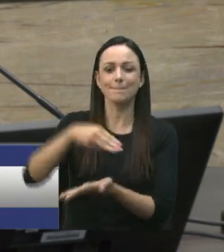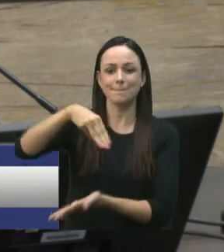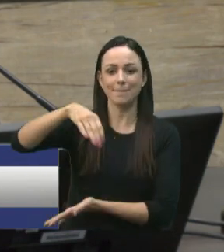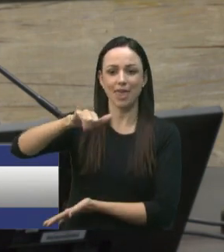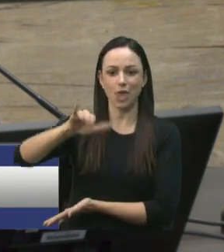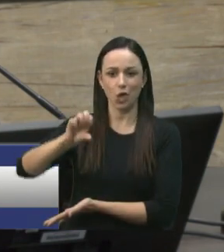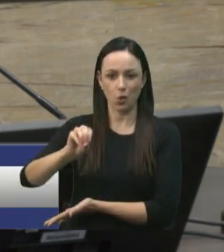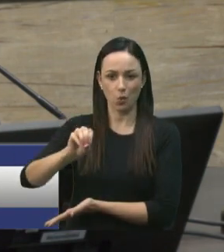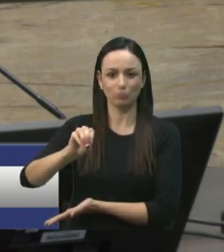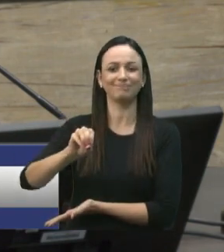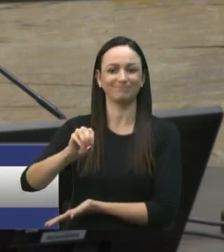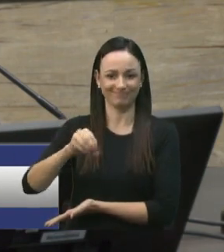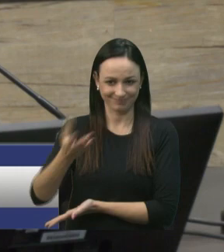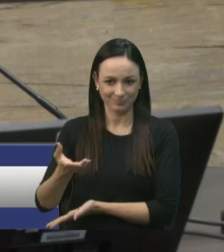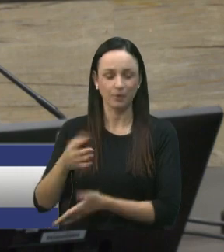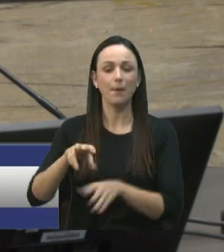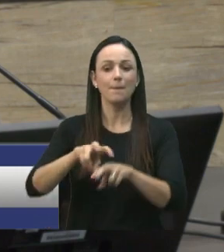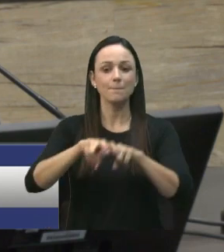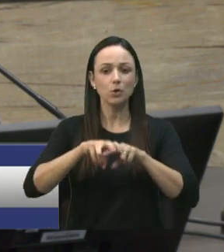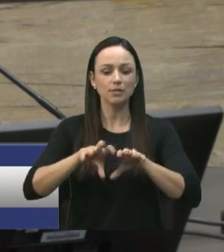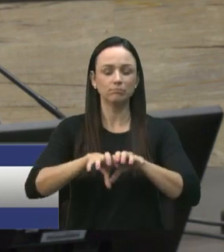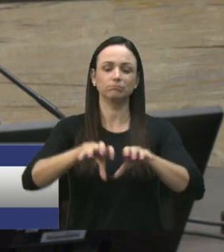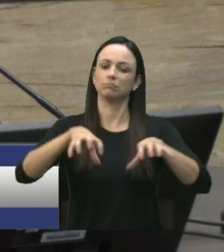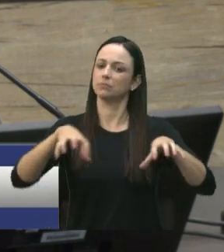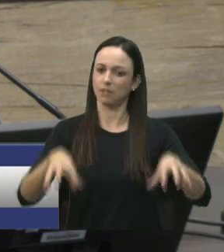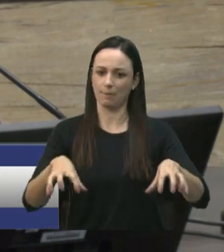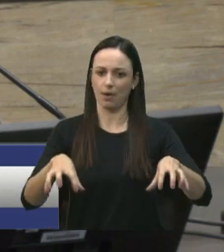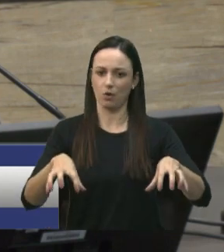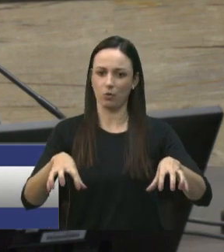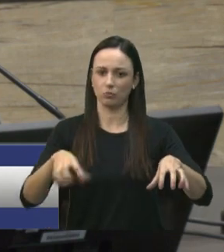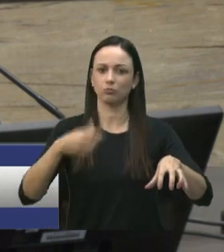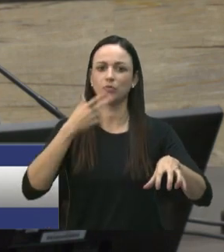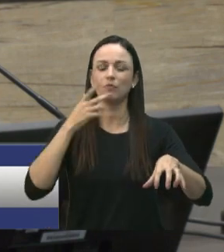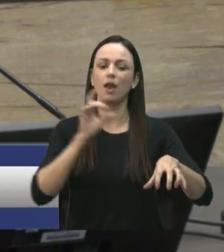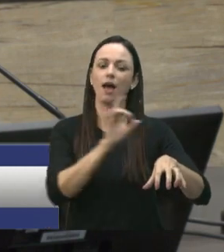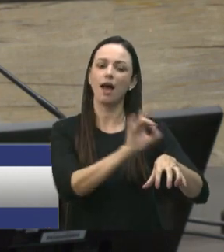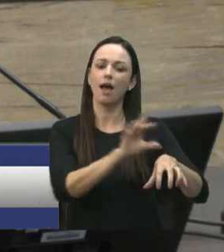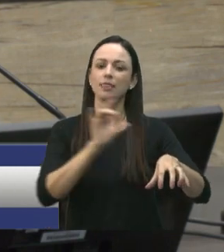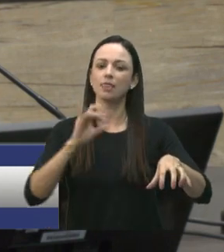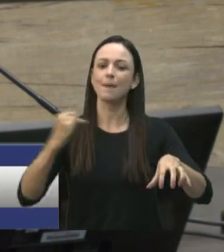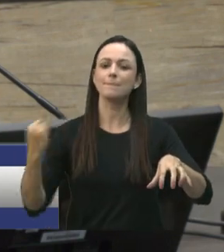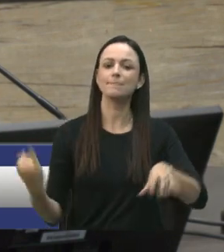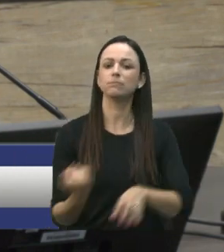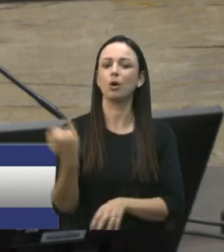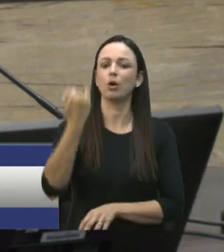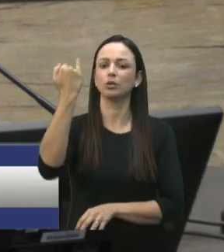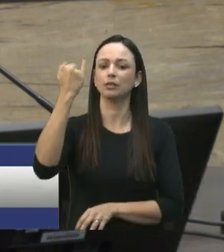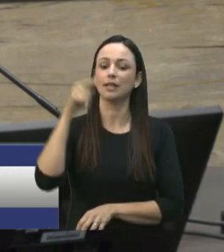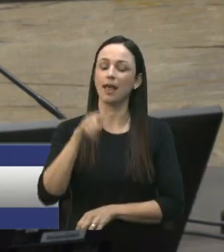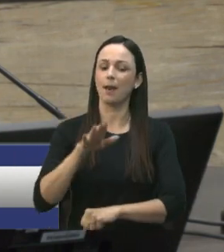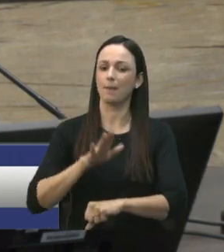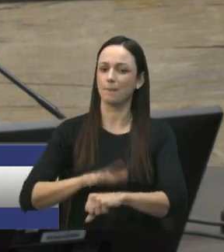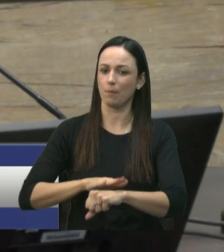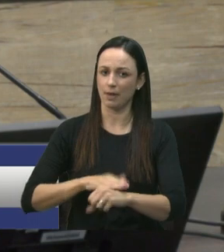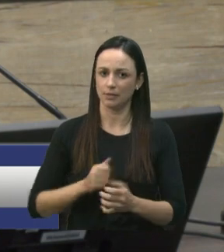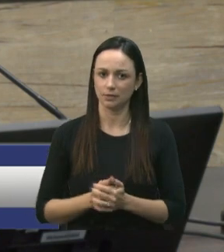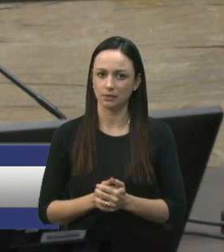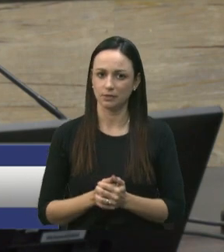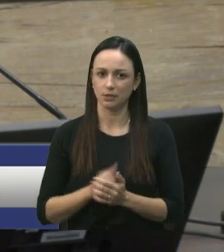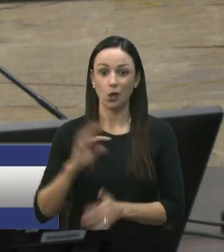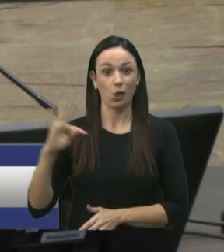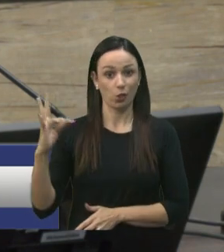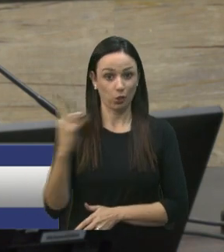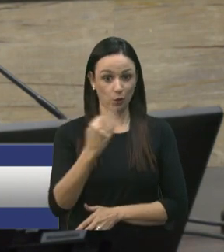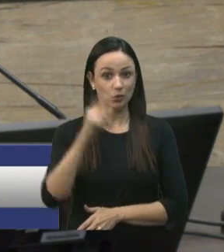que nós separamos isso e dizemos a vocês o grau de importância naquele devido momento. Todas são